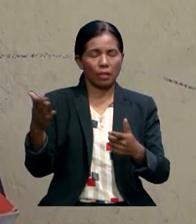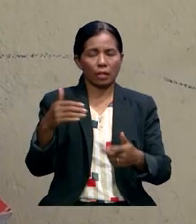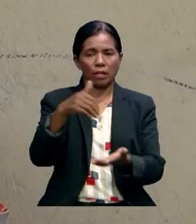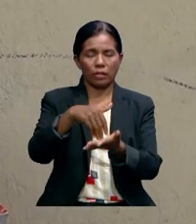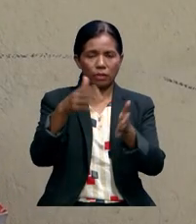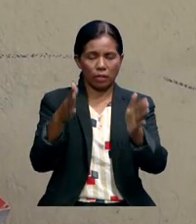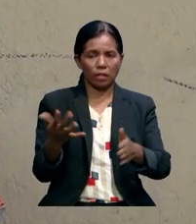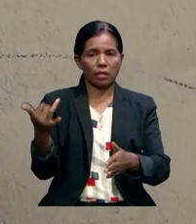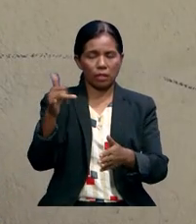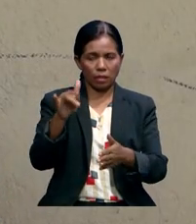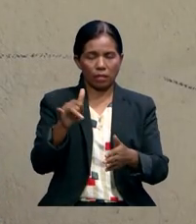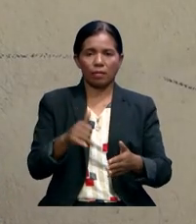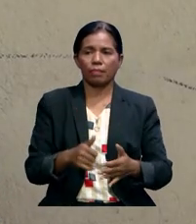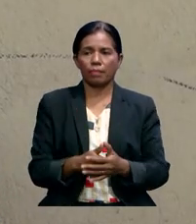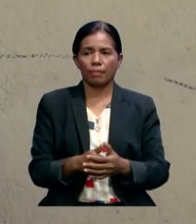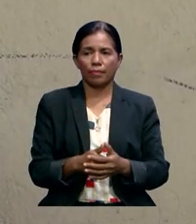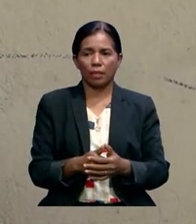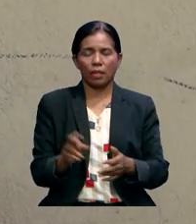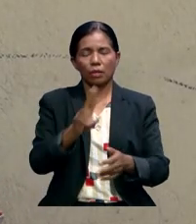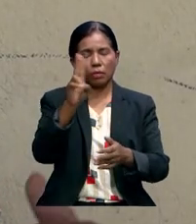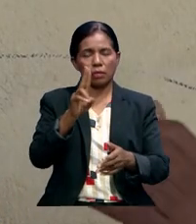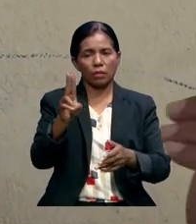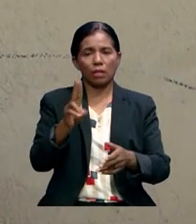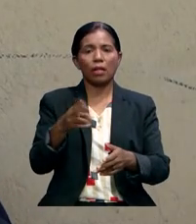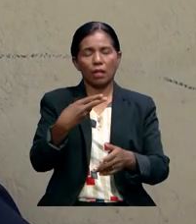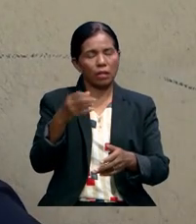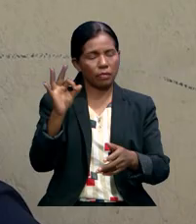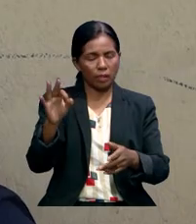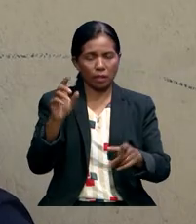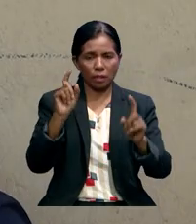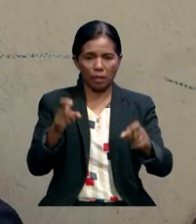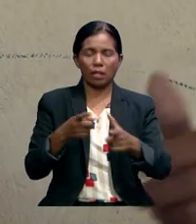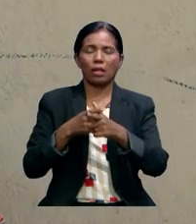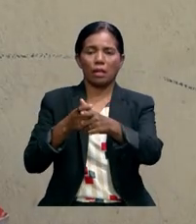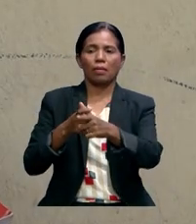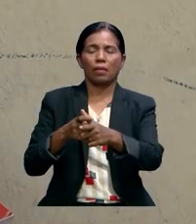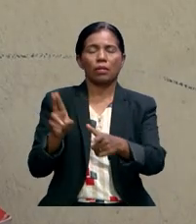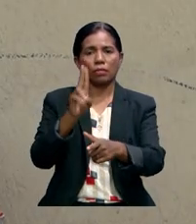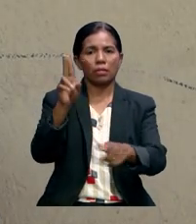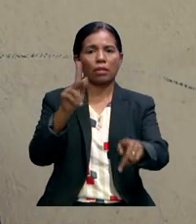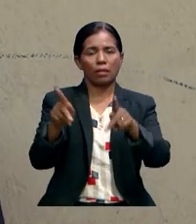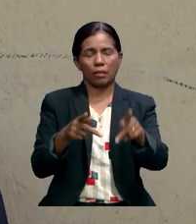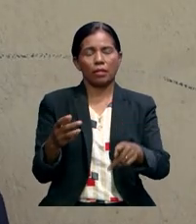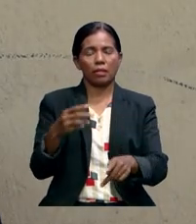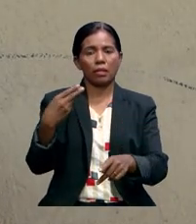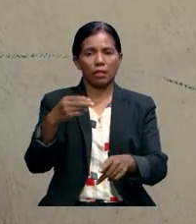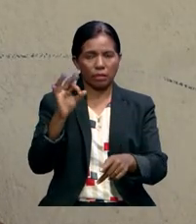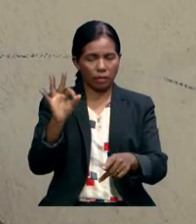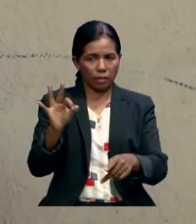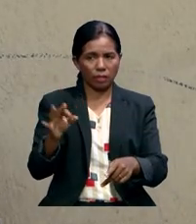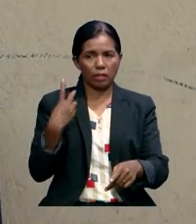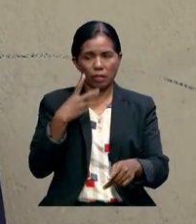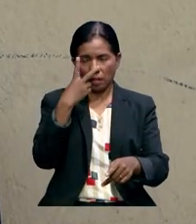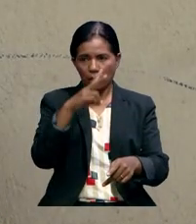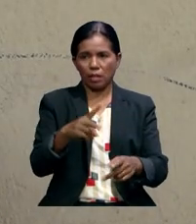tiramos a toalha necessária de uma, tem que ir lá e vá visitar. Ou então, ele sai da cara, vai, né, vai, tour